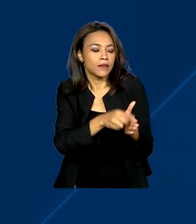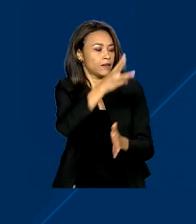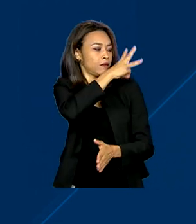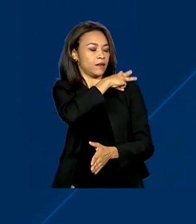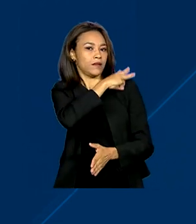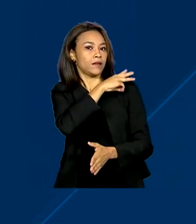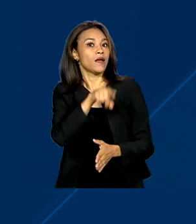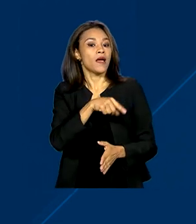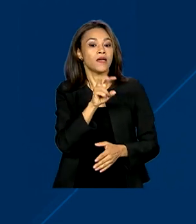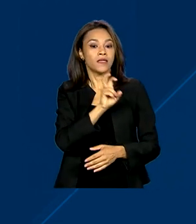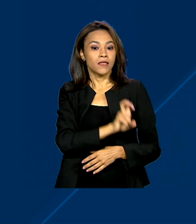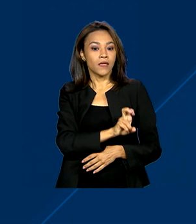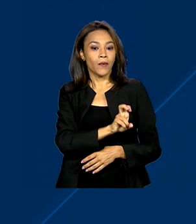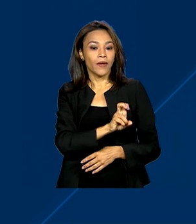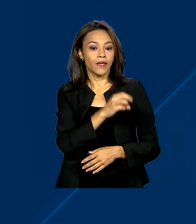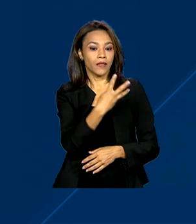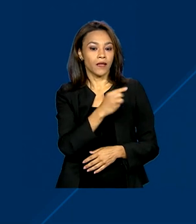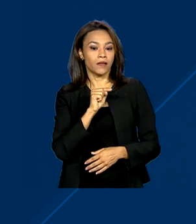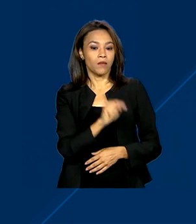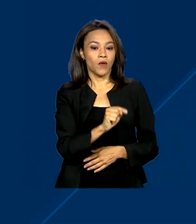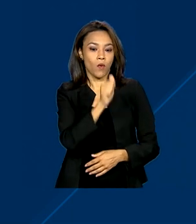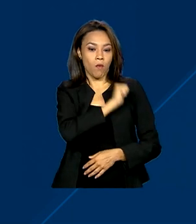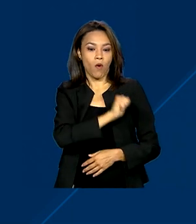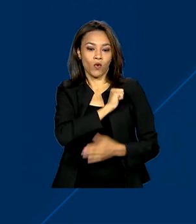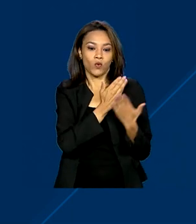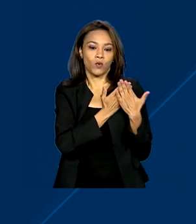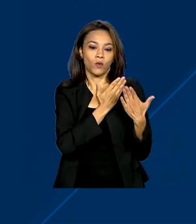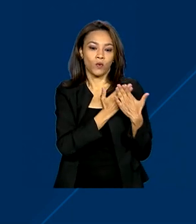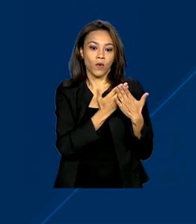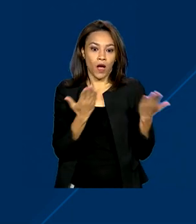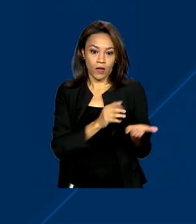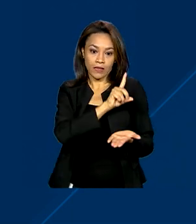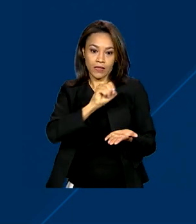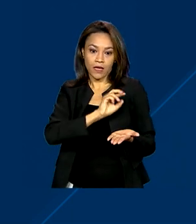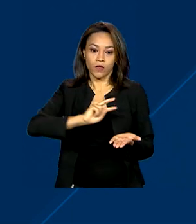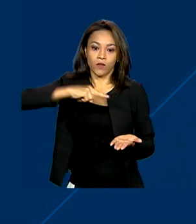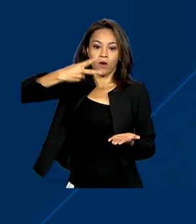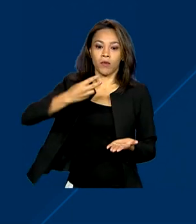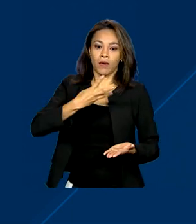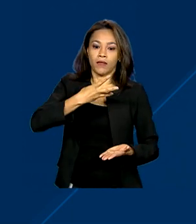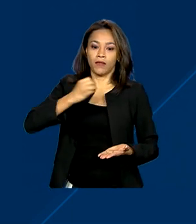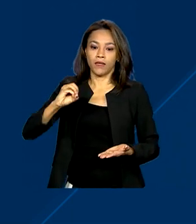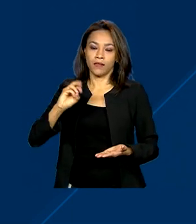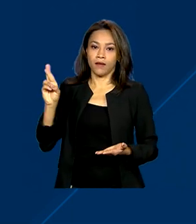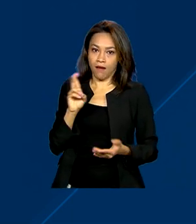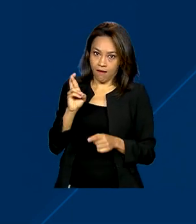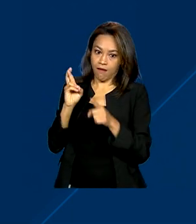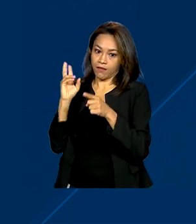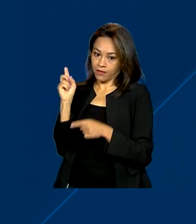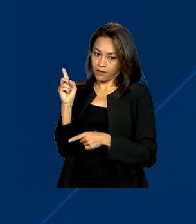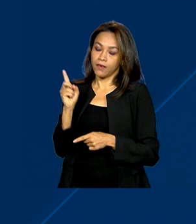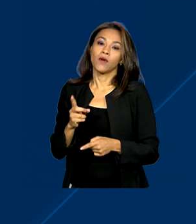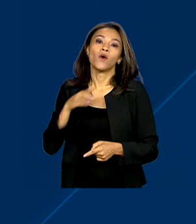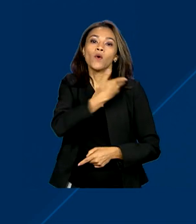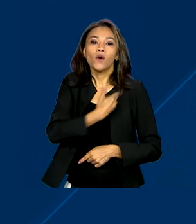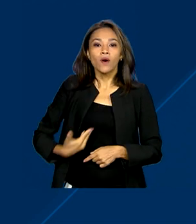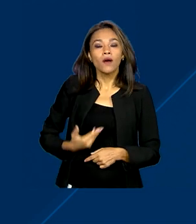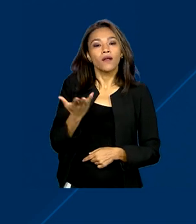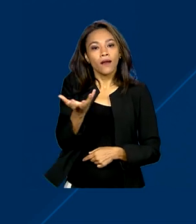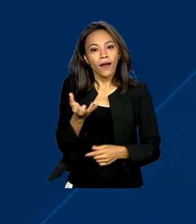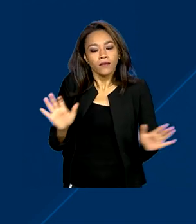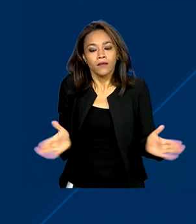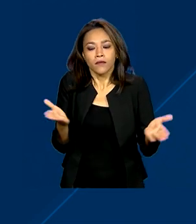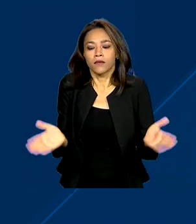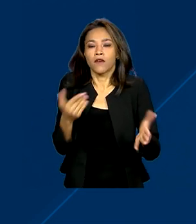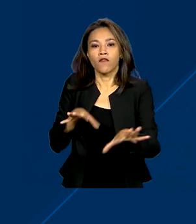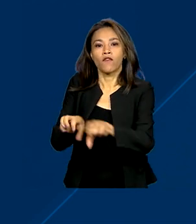serão 53 mil bolsas, que vão passar de 100 para R$ 300. O governo quer incentivar também a formação